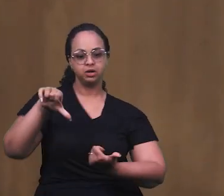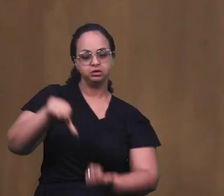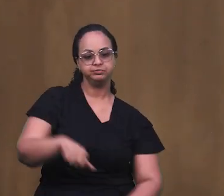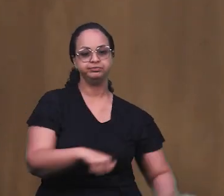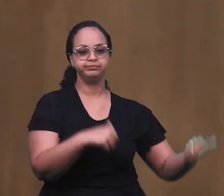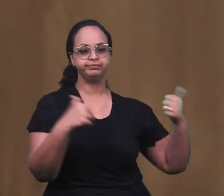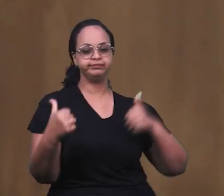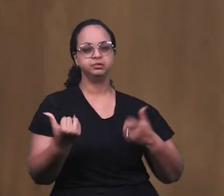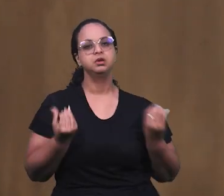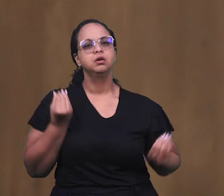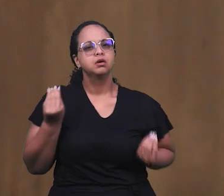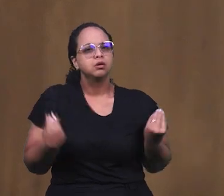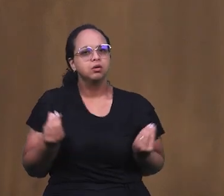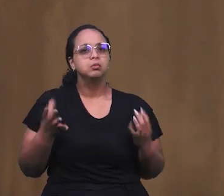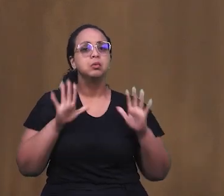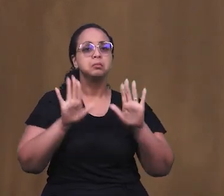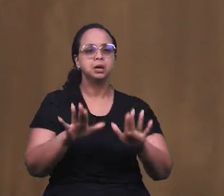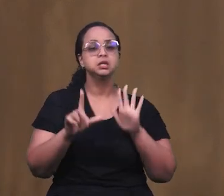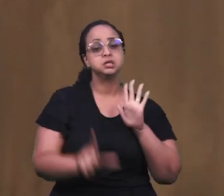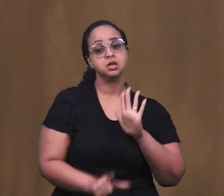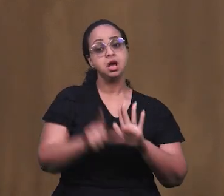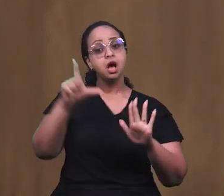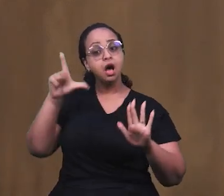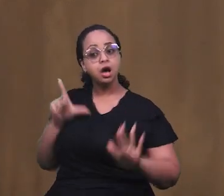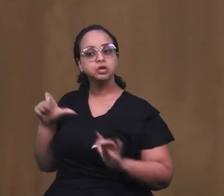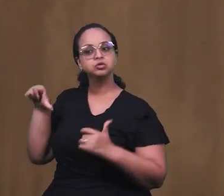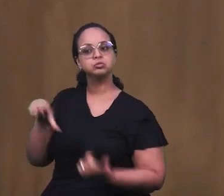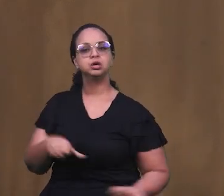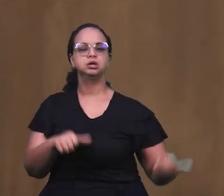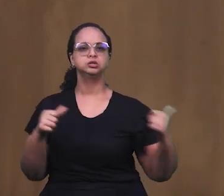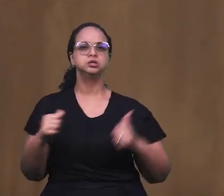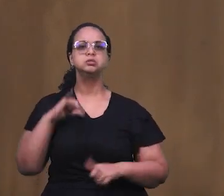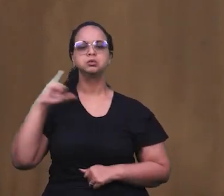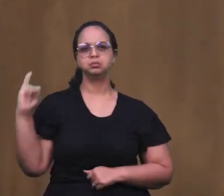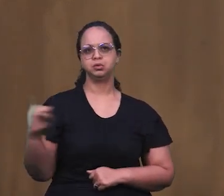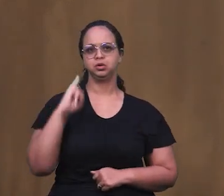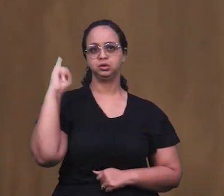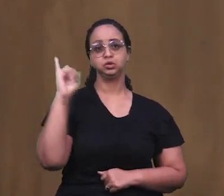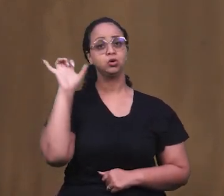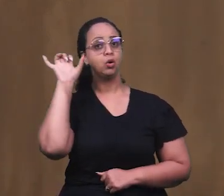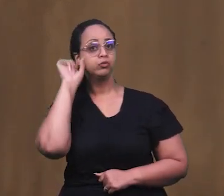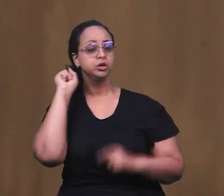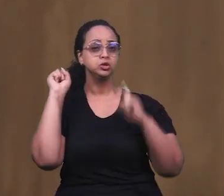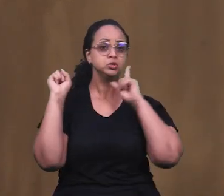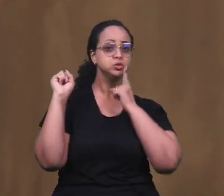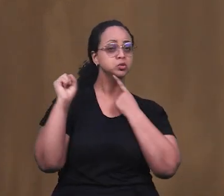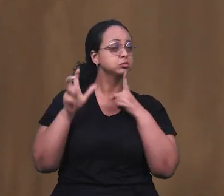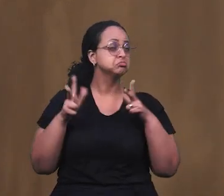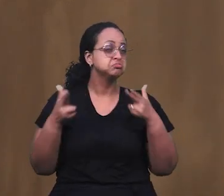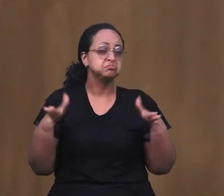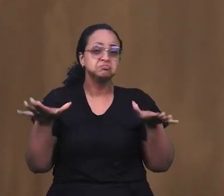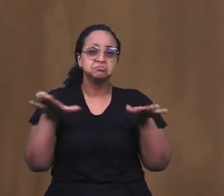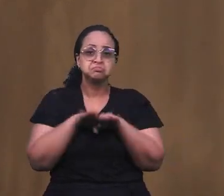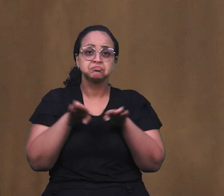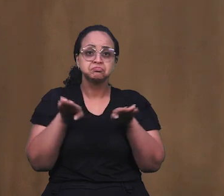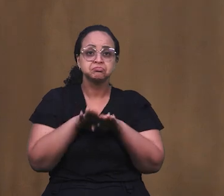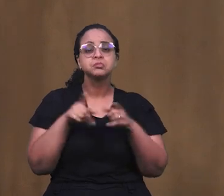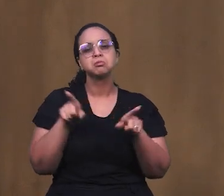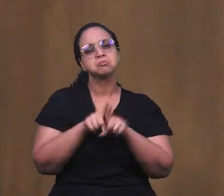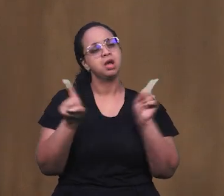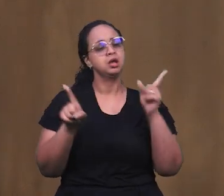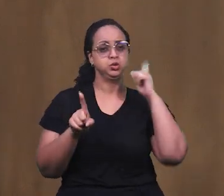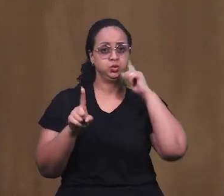né? Então essa questão do antes do batismo é muito importante, tanto para ouvintes quanto para surdos. A única diferença é que você vai precisar de